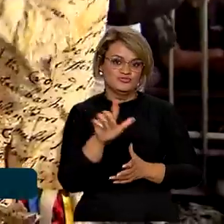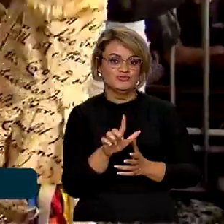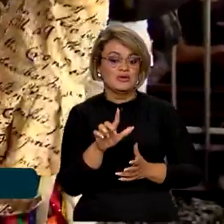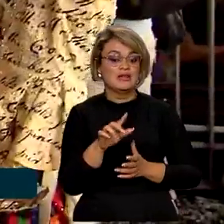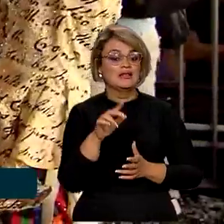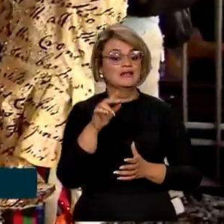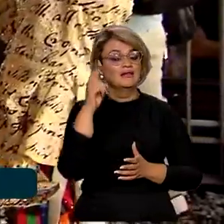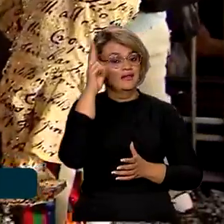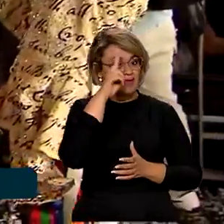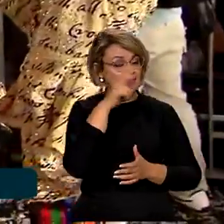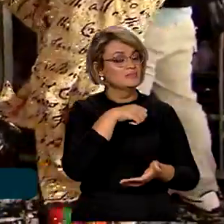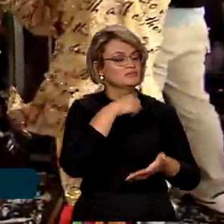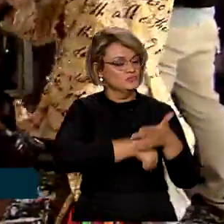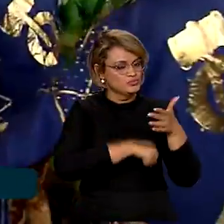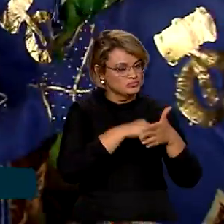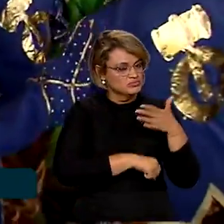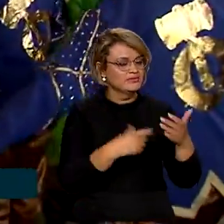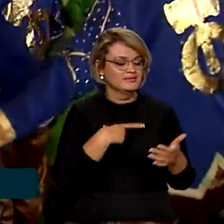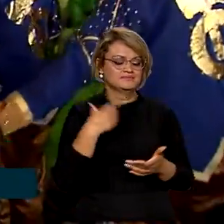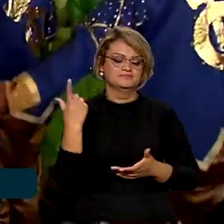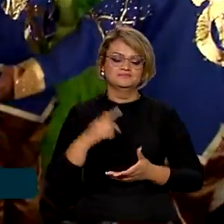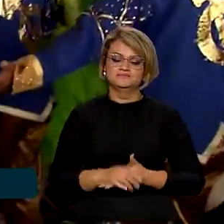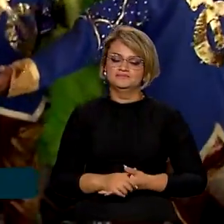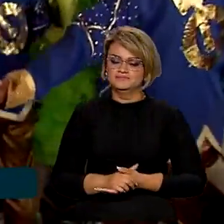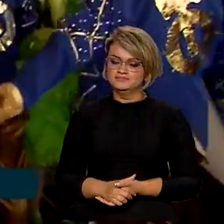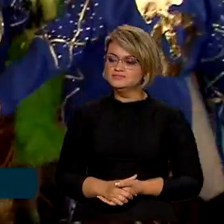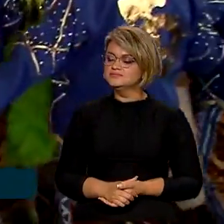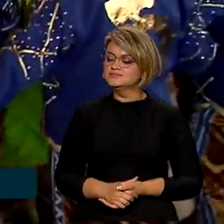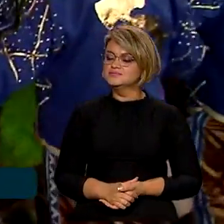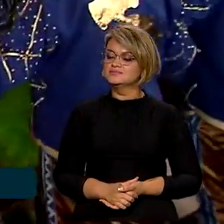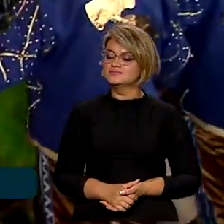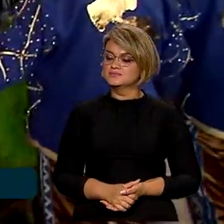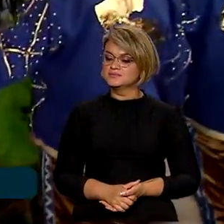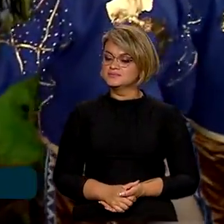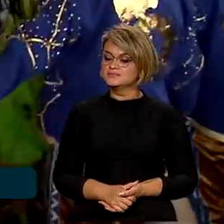deixar as reivindicações de lado.